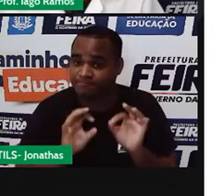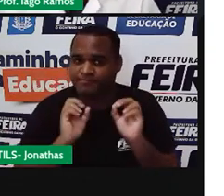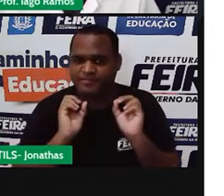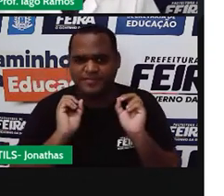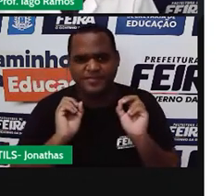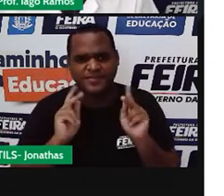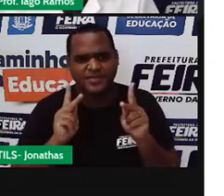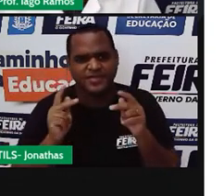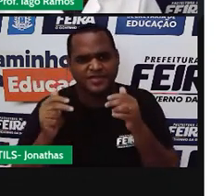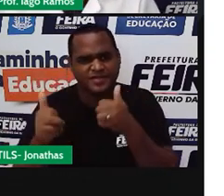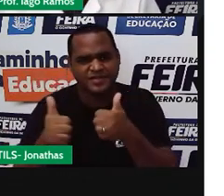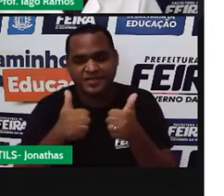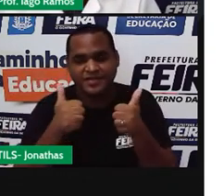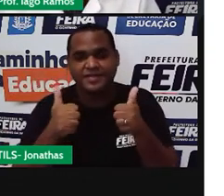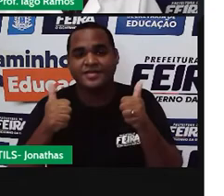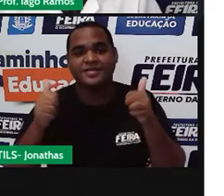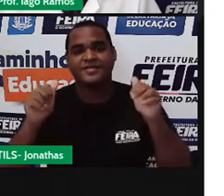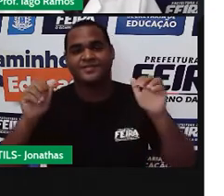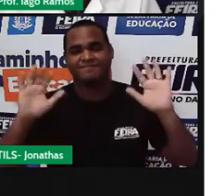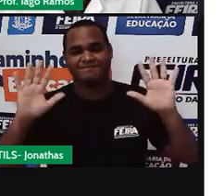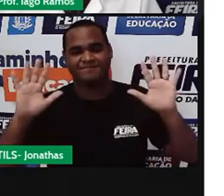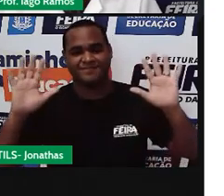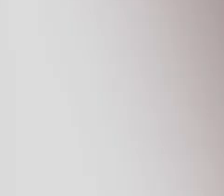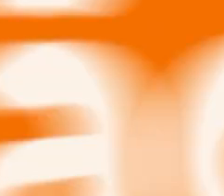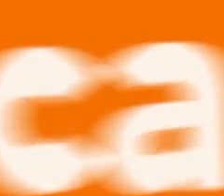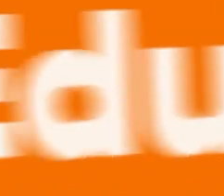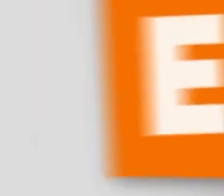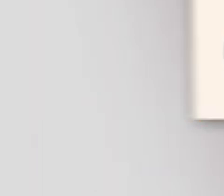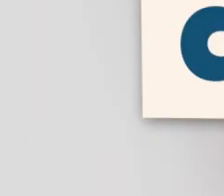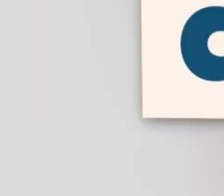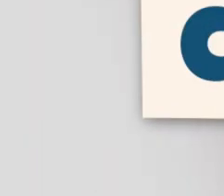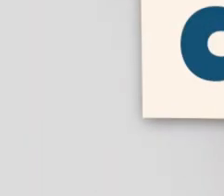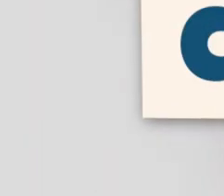então é isso aí até a próxima E aí